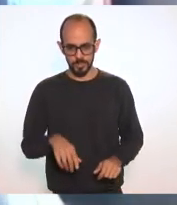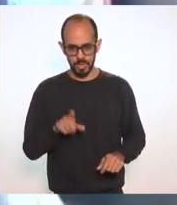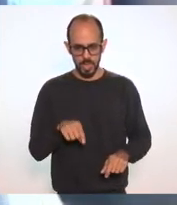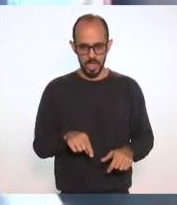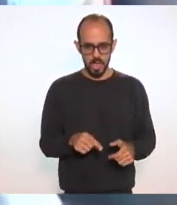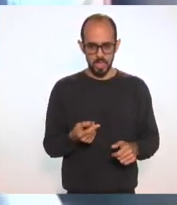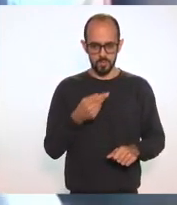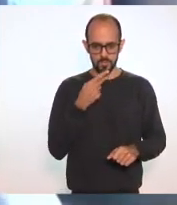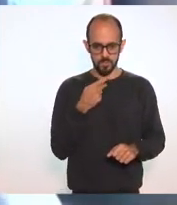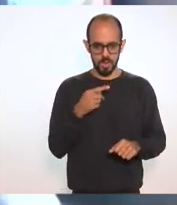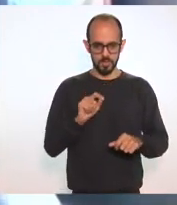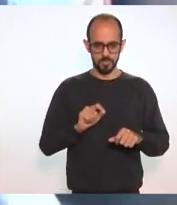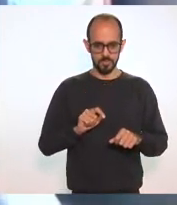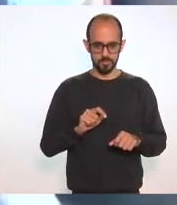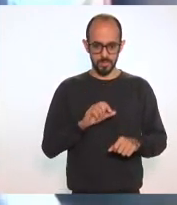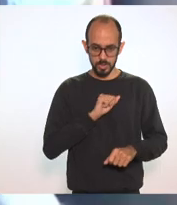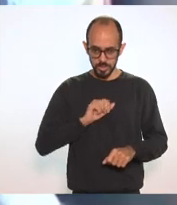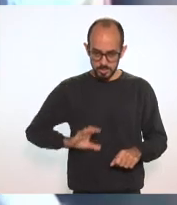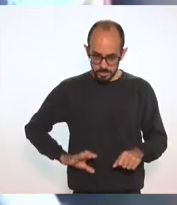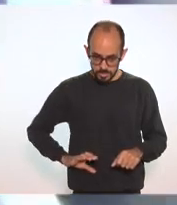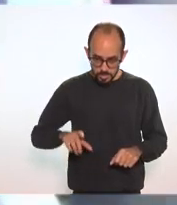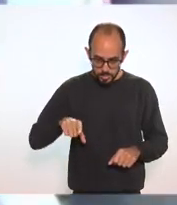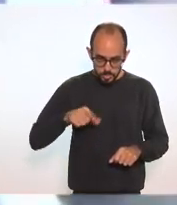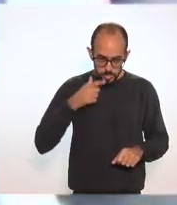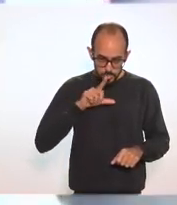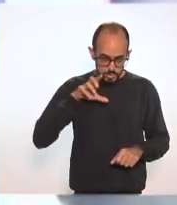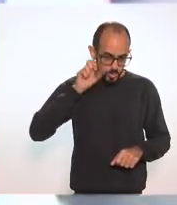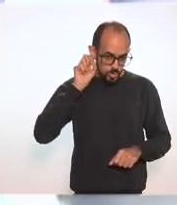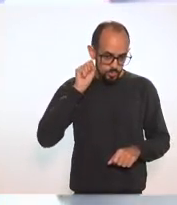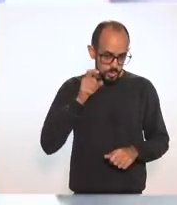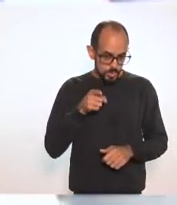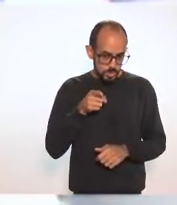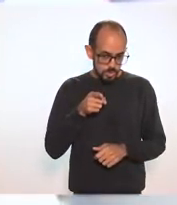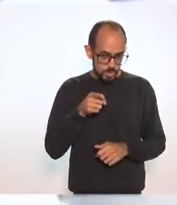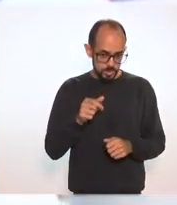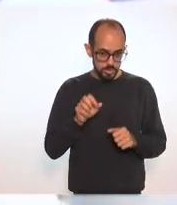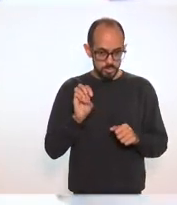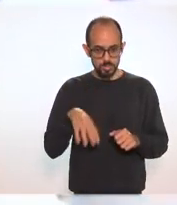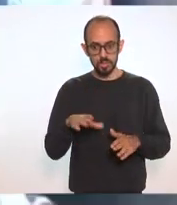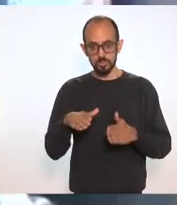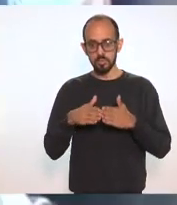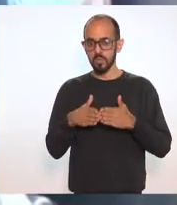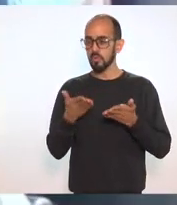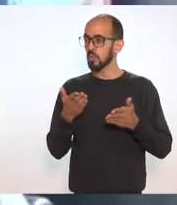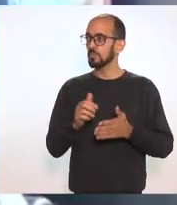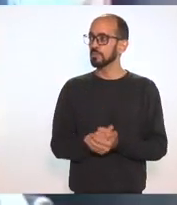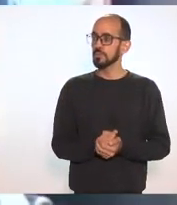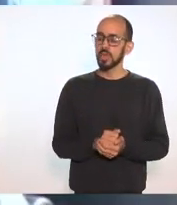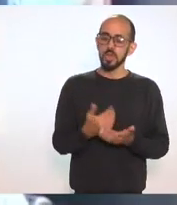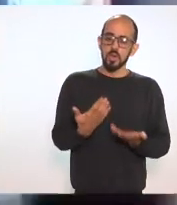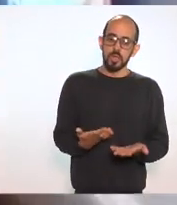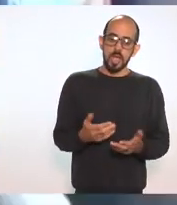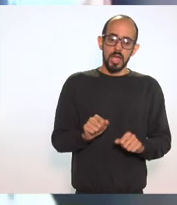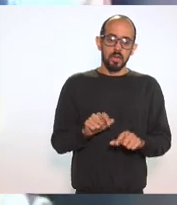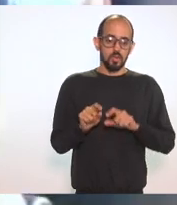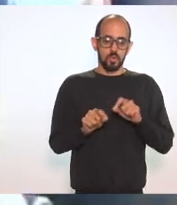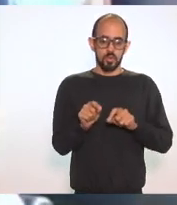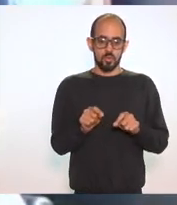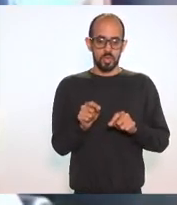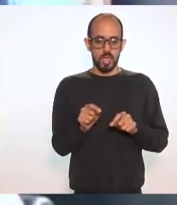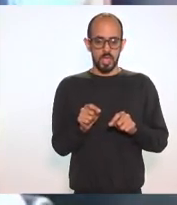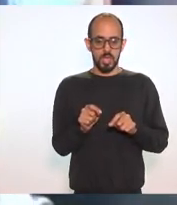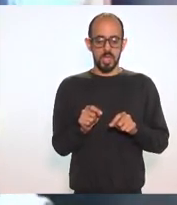tá ouvindo aqui, deputado André? Sim, por favor. Eu queria reconhecer de público, mais uma vez, o seu